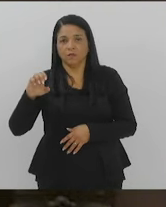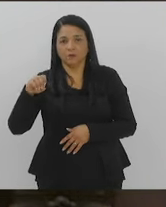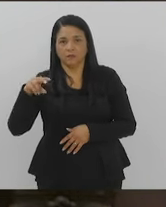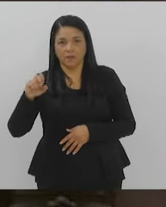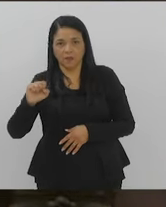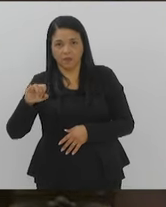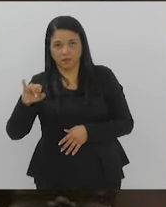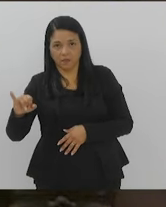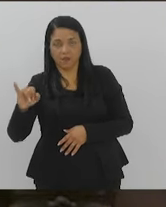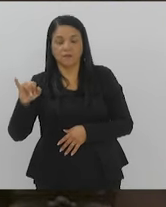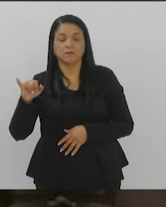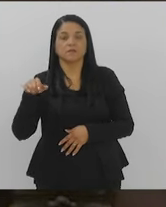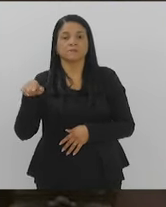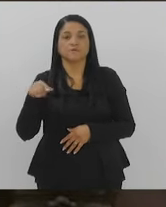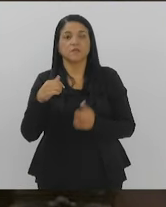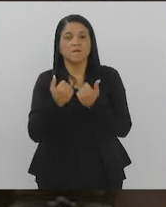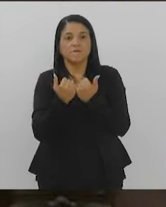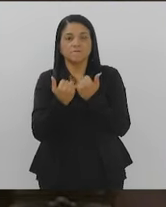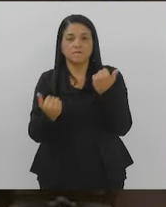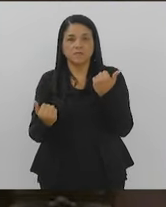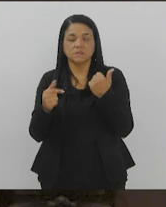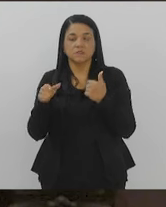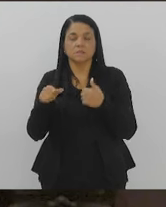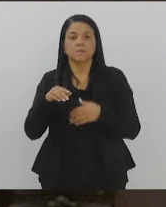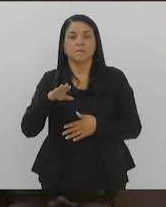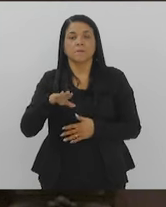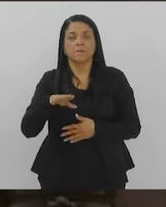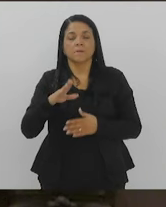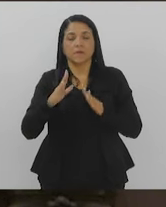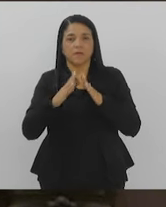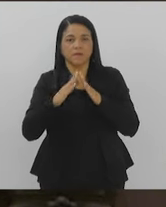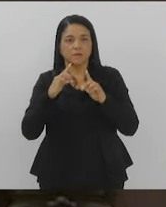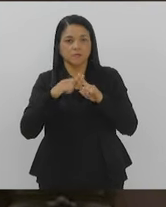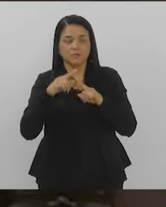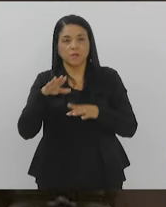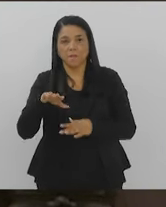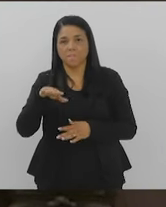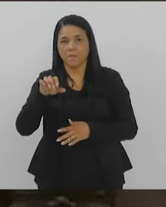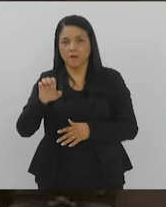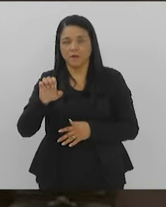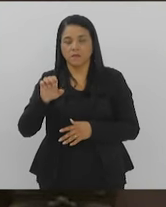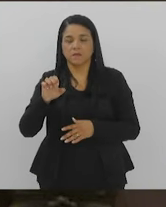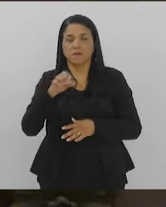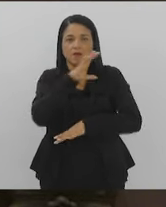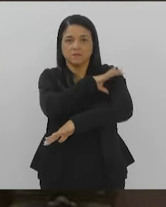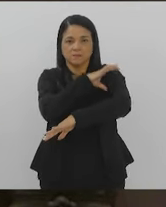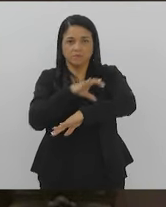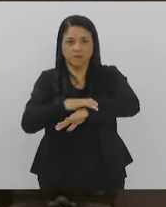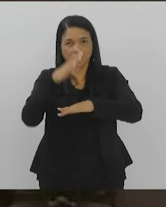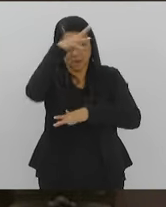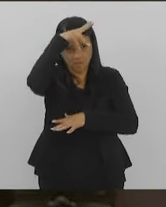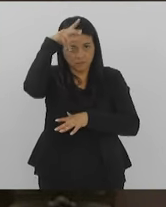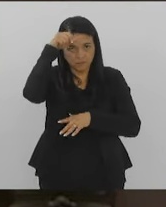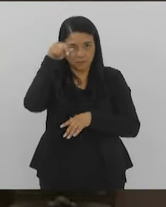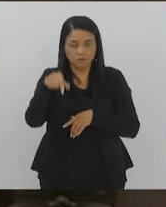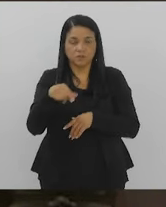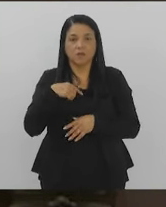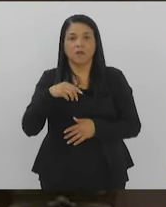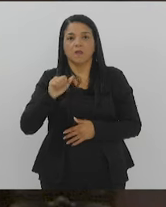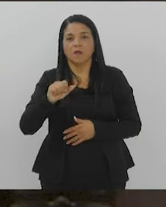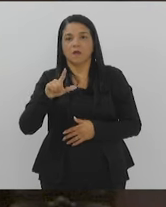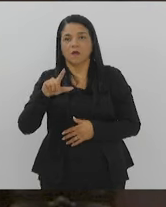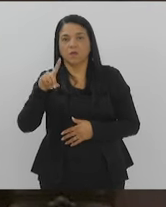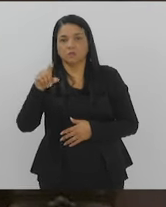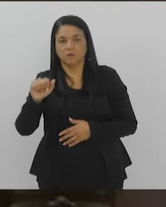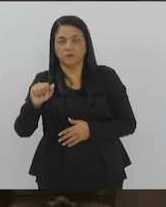segundo vice da Igreja Mãe Assembleia do Amazonas, Elda Reis, segunda vice